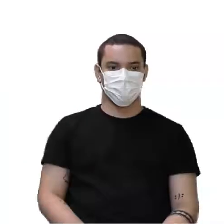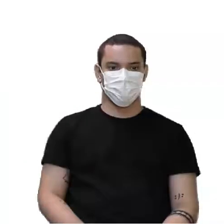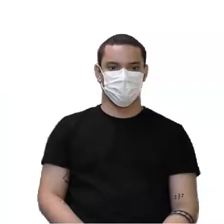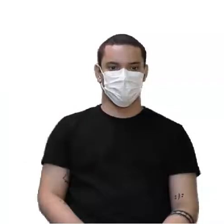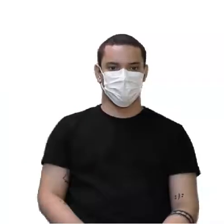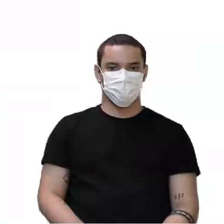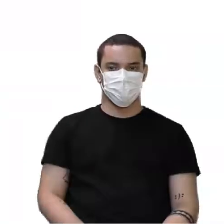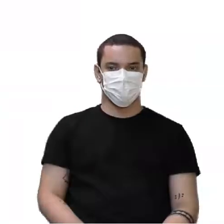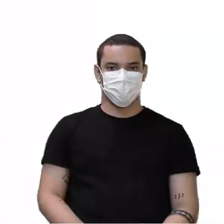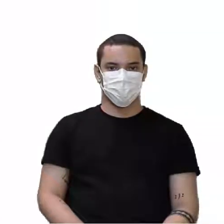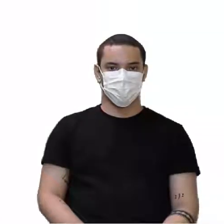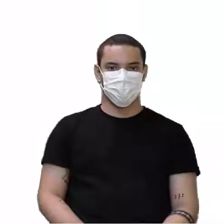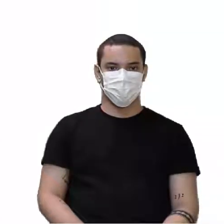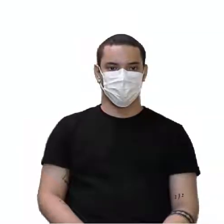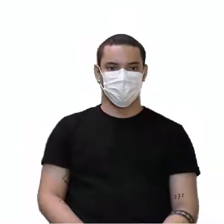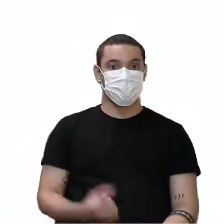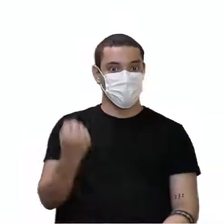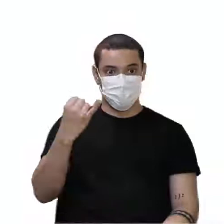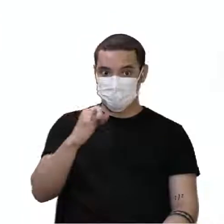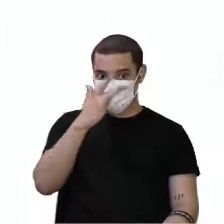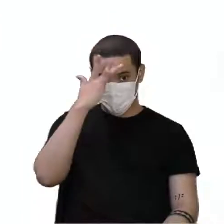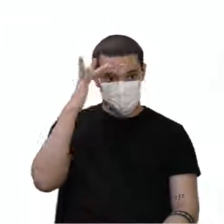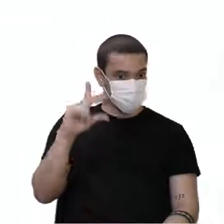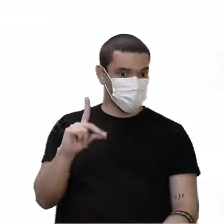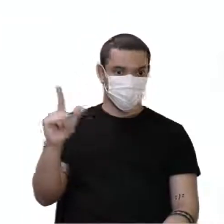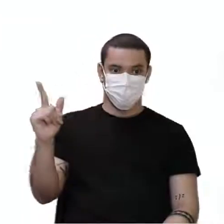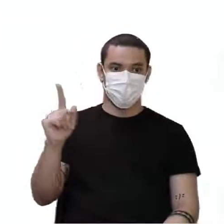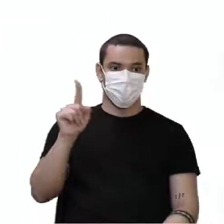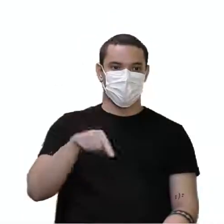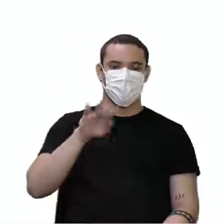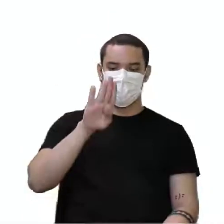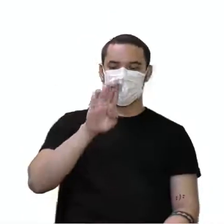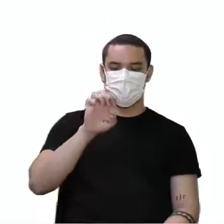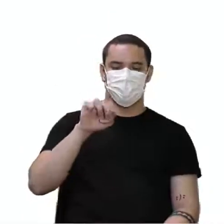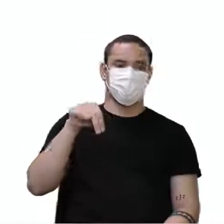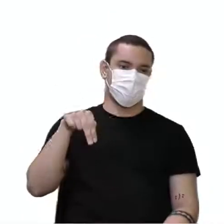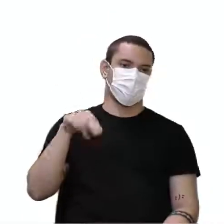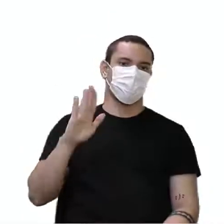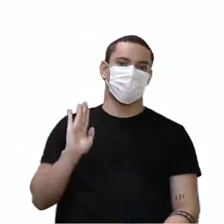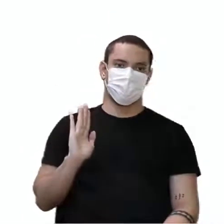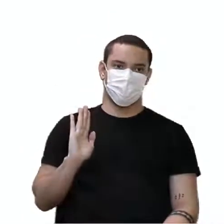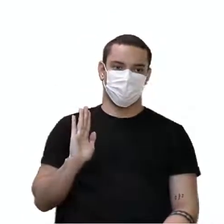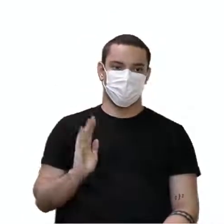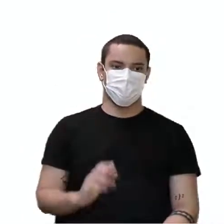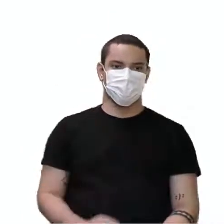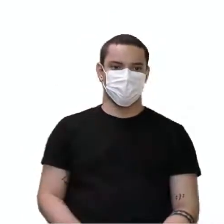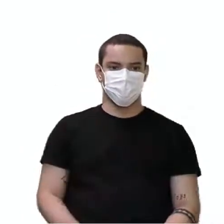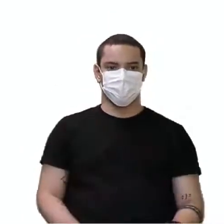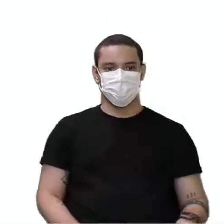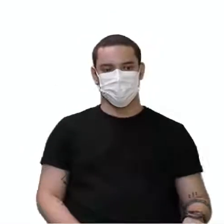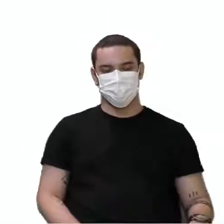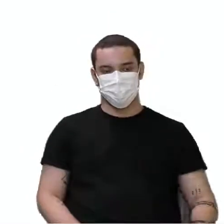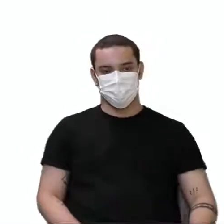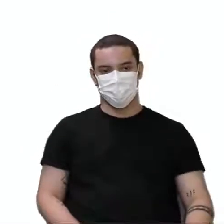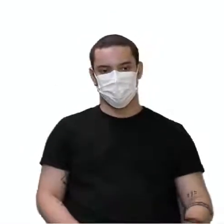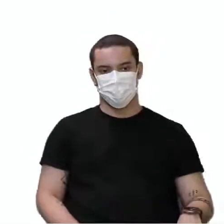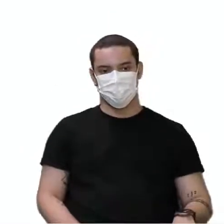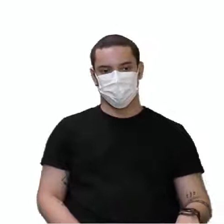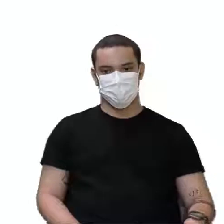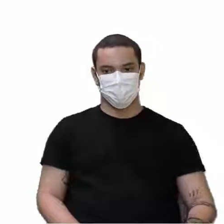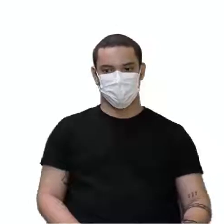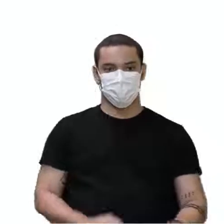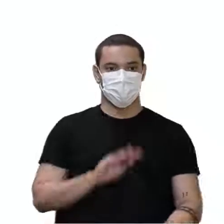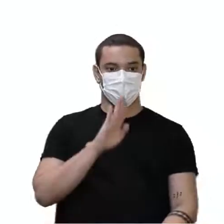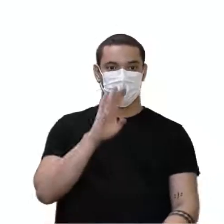ou gone. Então, se não está mais lá, vai ser o been, letra A. Been, na verdade. Eu tenho mania de falar been. Been vai ser,